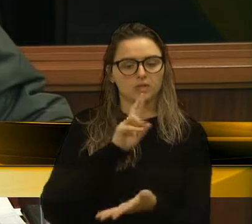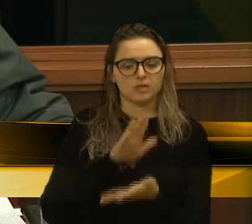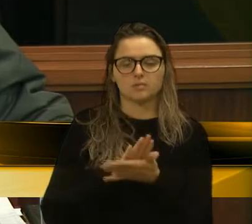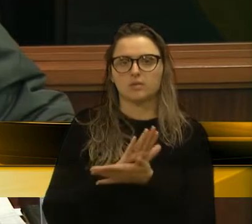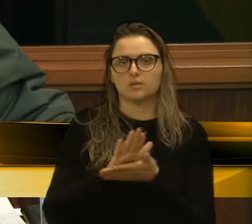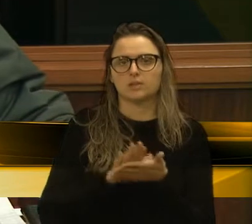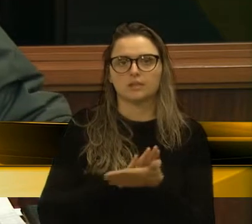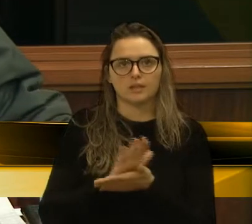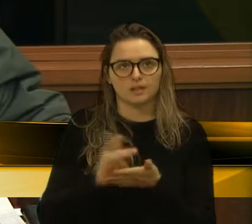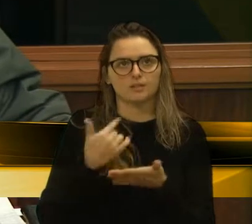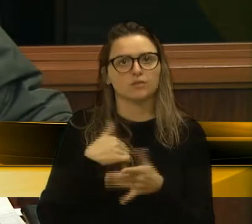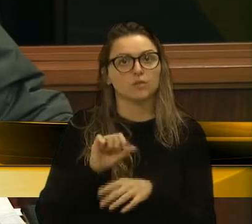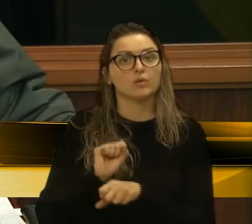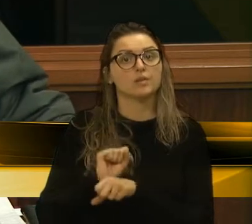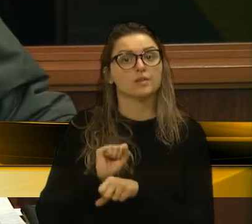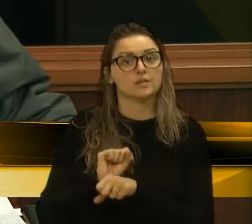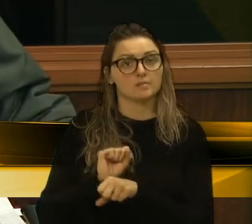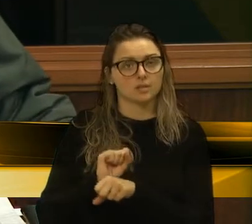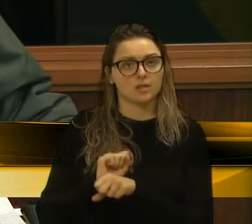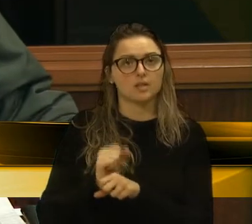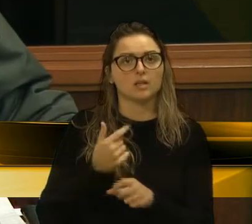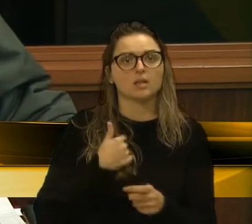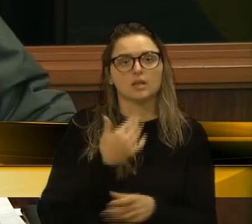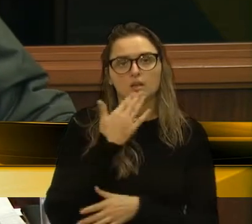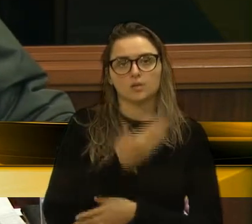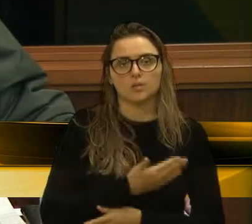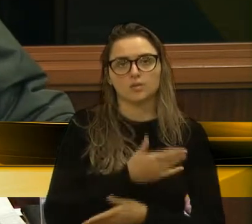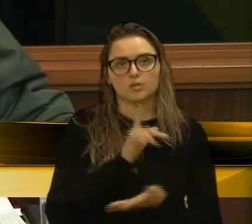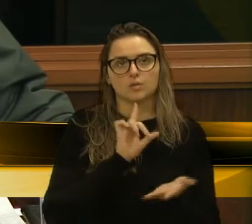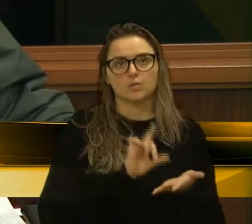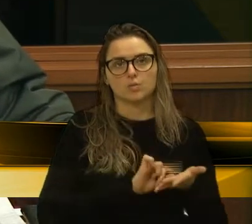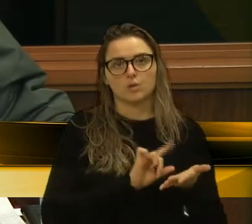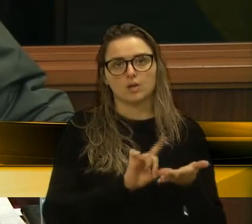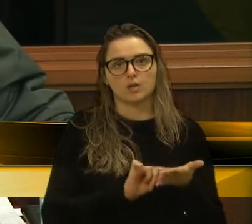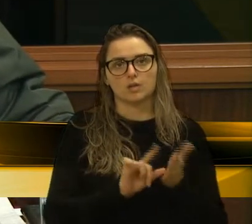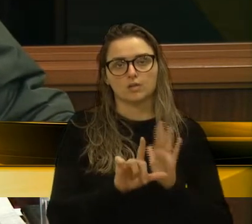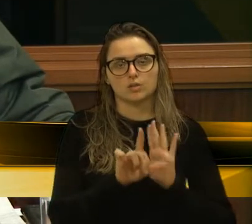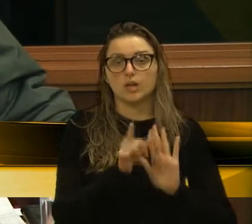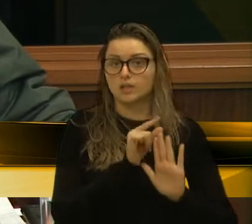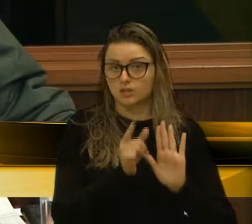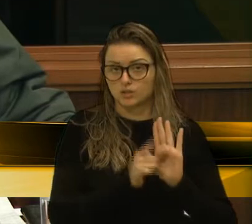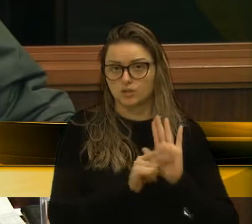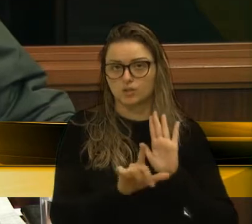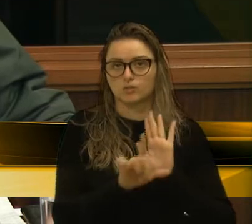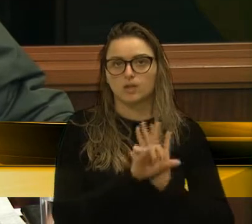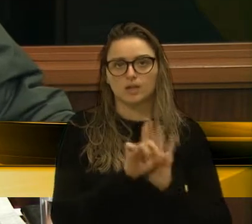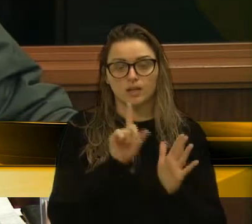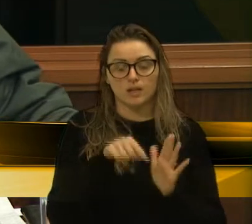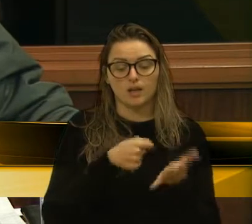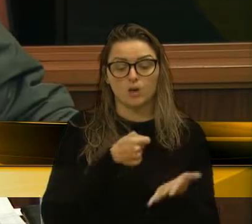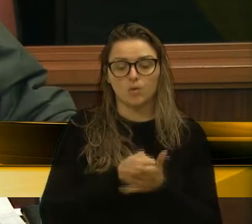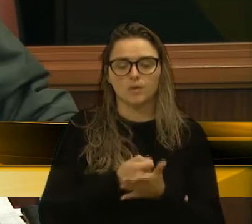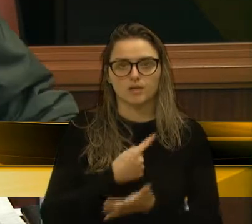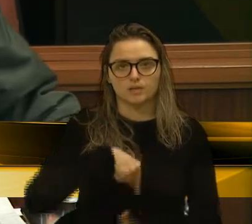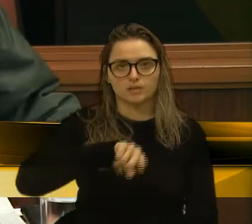né? E vamos aguardar, né? Eu invoquei o artigo ali da Lei Orgânica, onde nós temos o direito, a obrigação também,